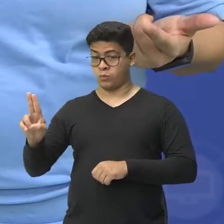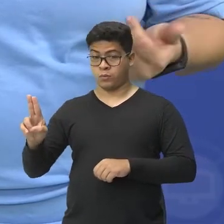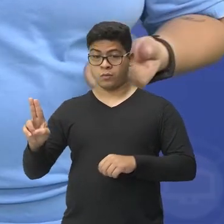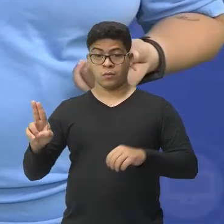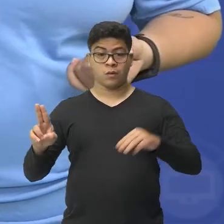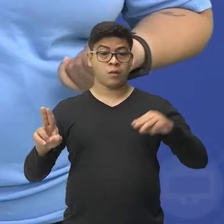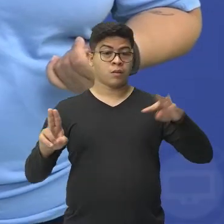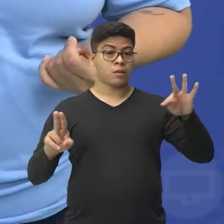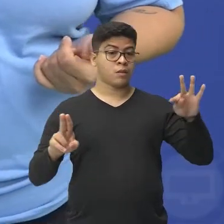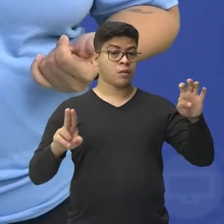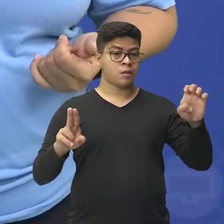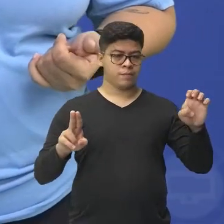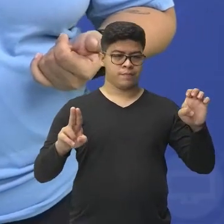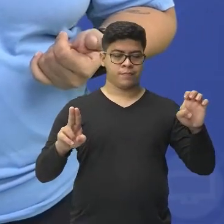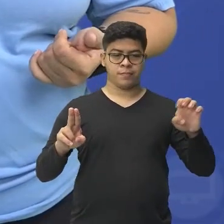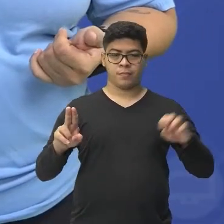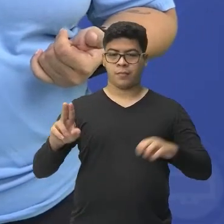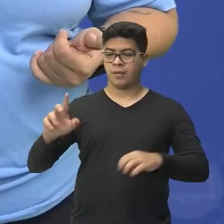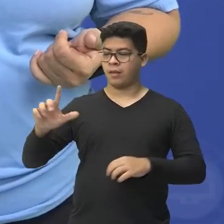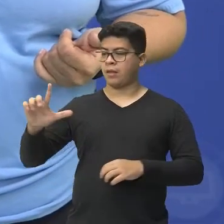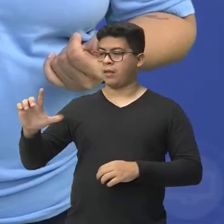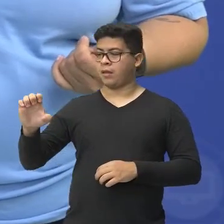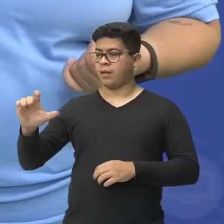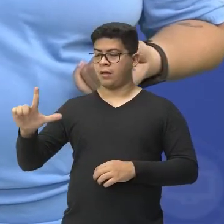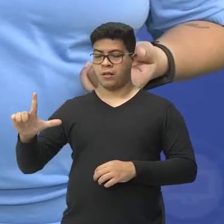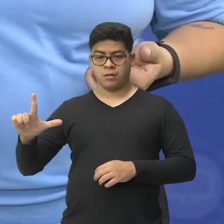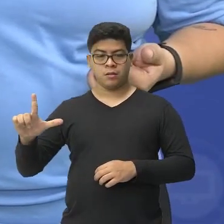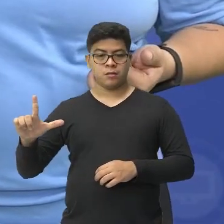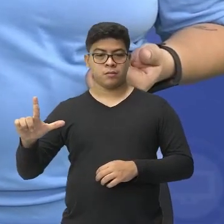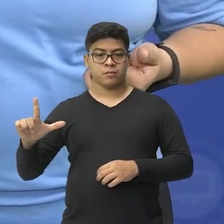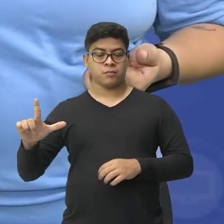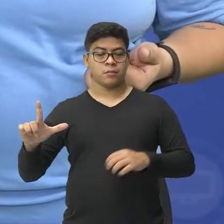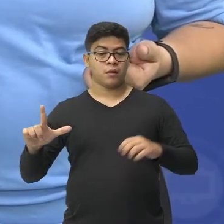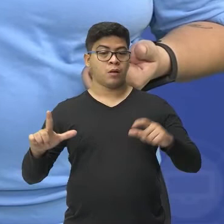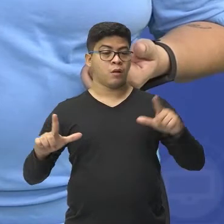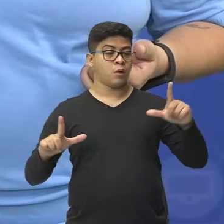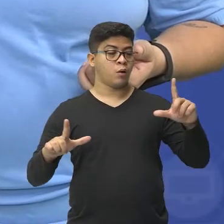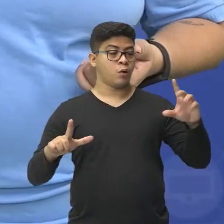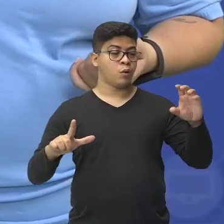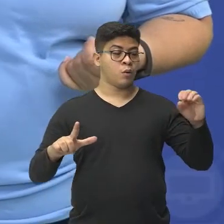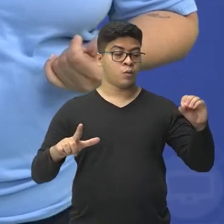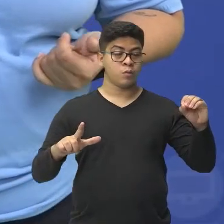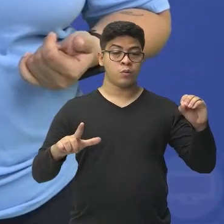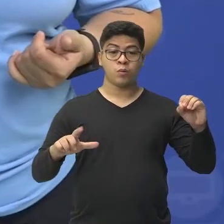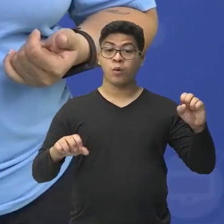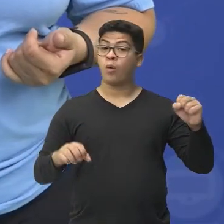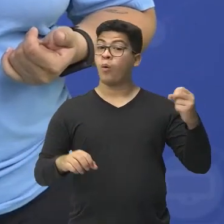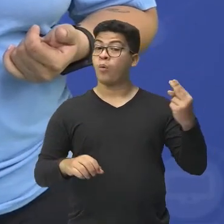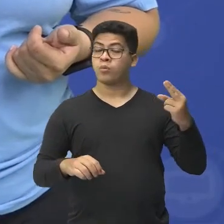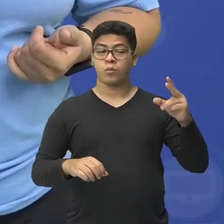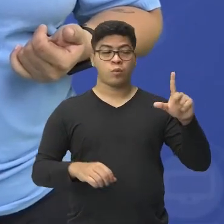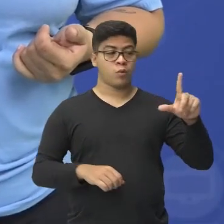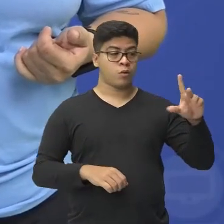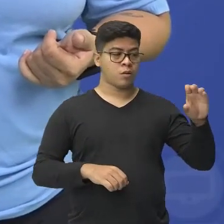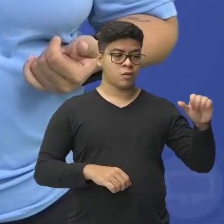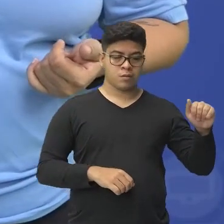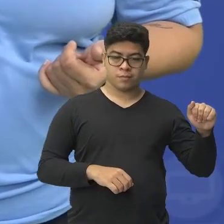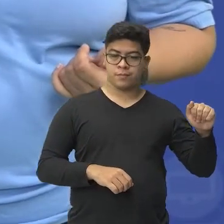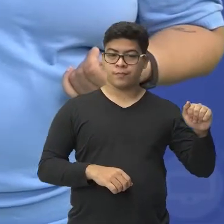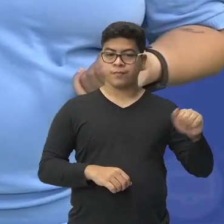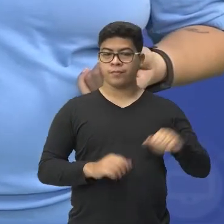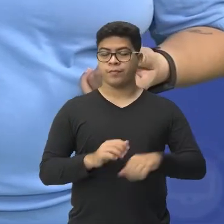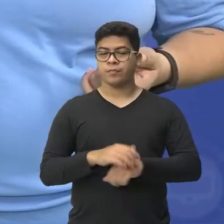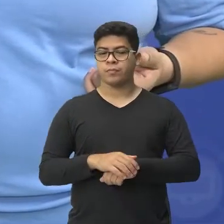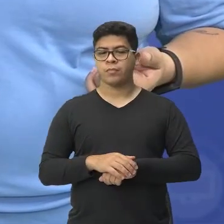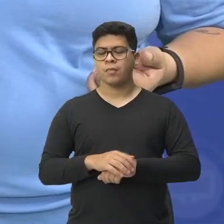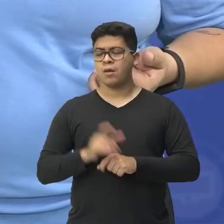la. Para nosotros ou nosotras, o pronome complemento é nos. Para vosotros ou vosotras,